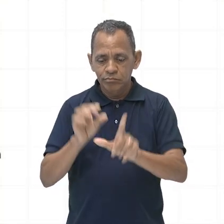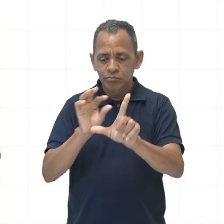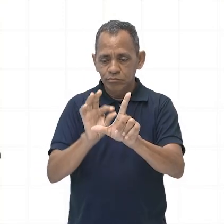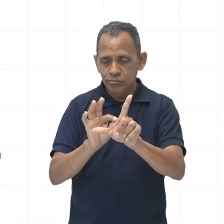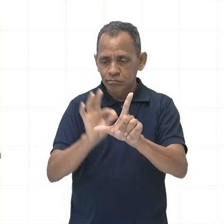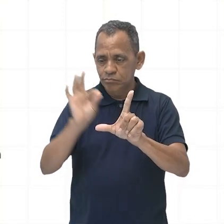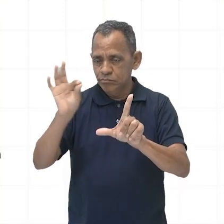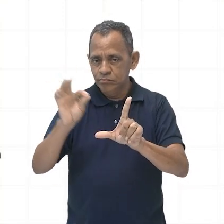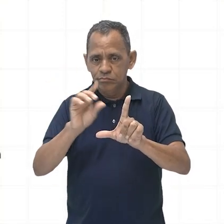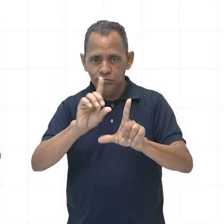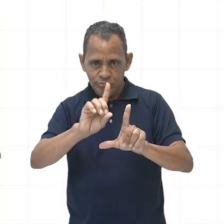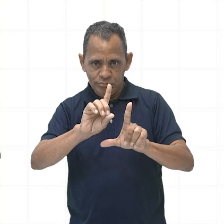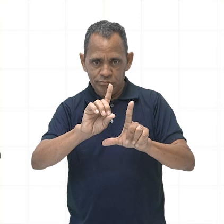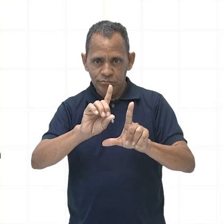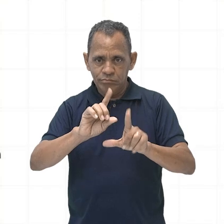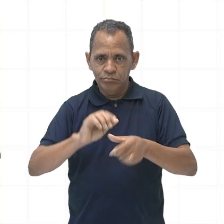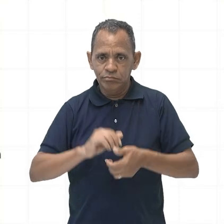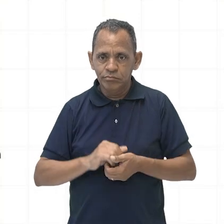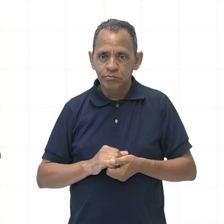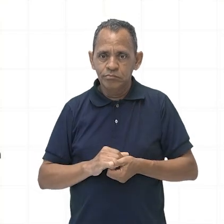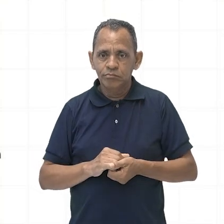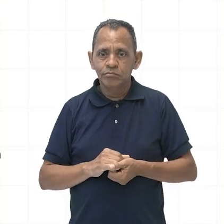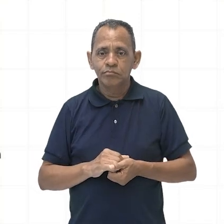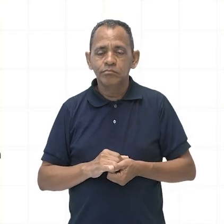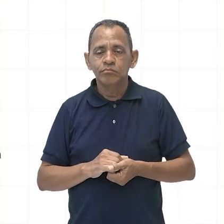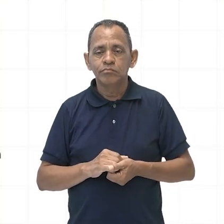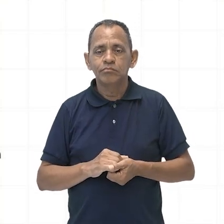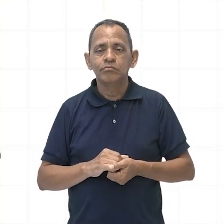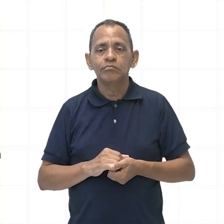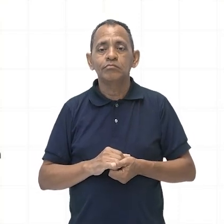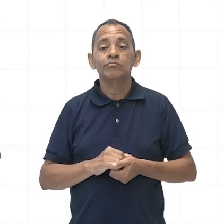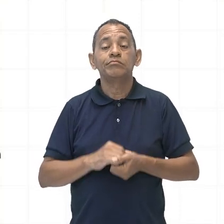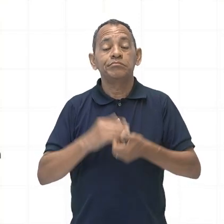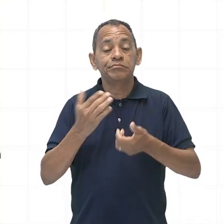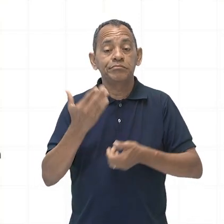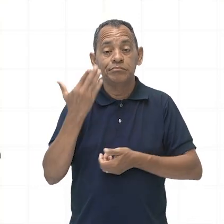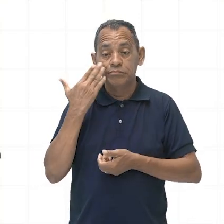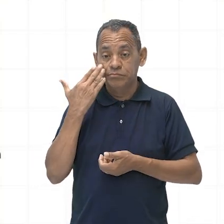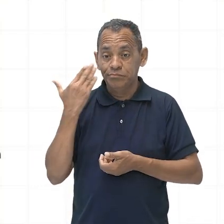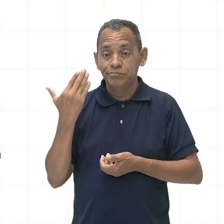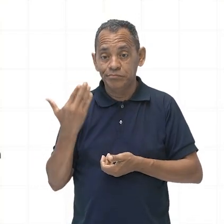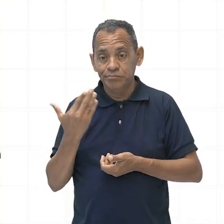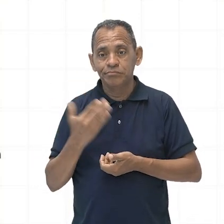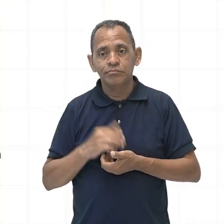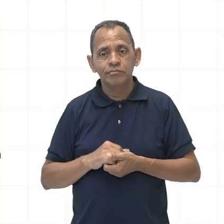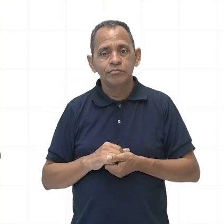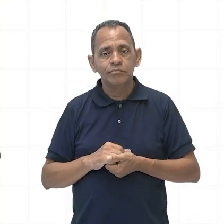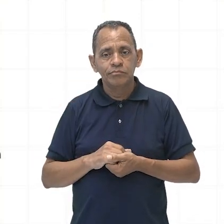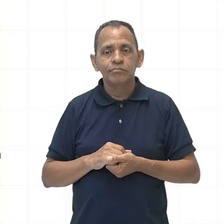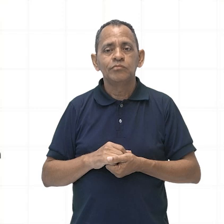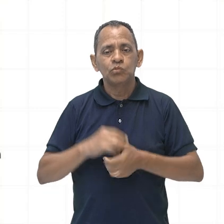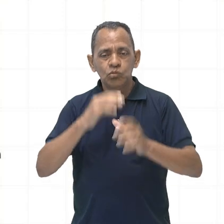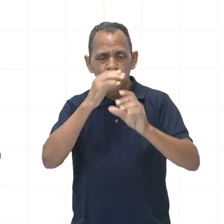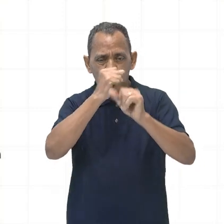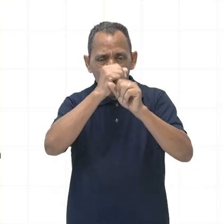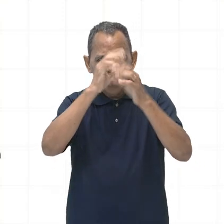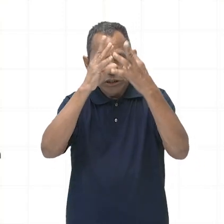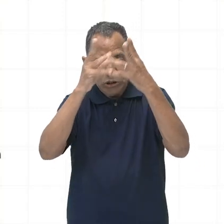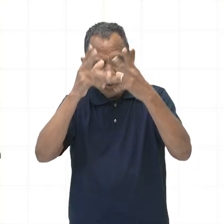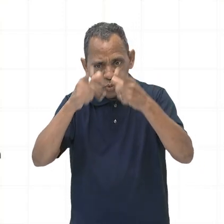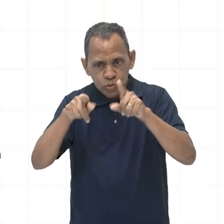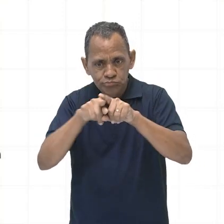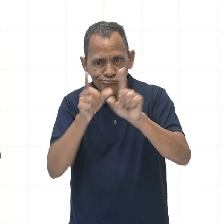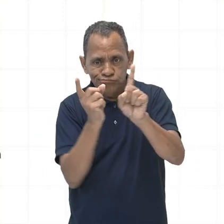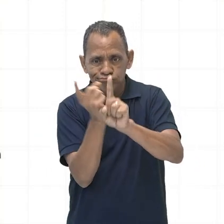diagonal, certo? Então, veja só, eu vou ter que fazer toda essa conta, professora, para